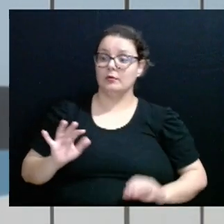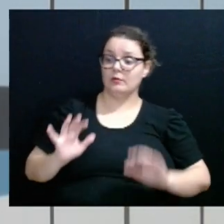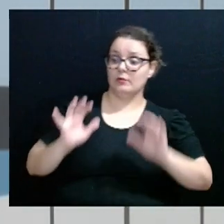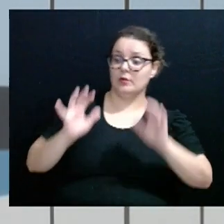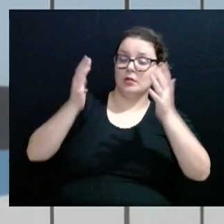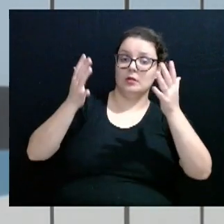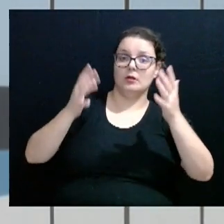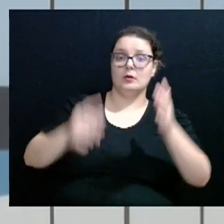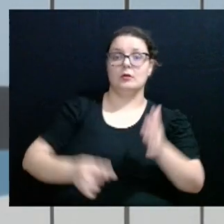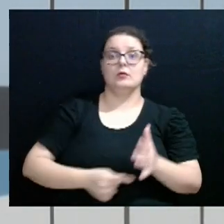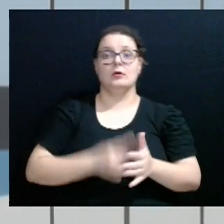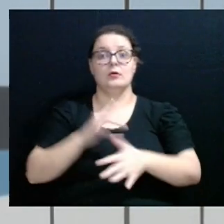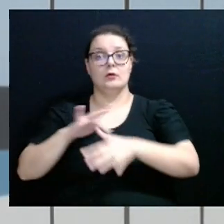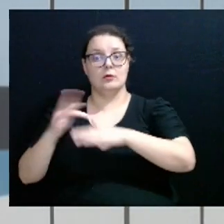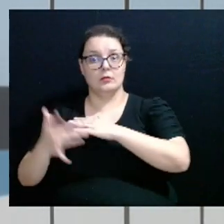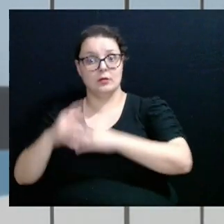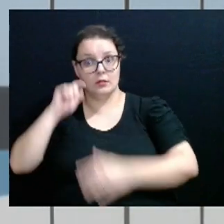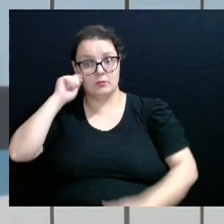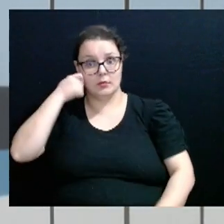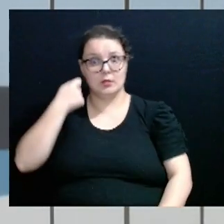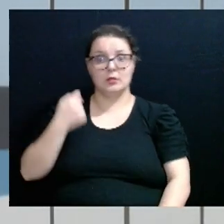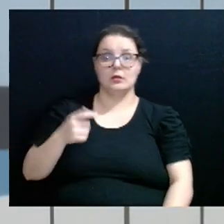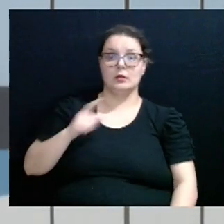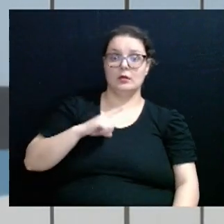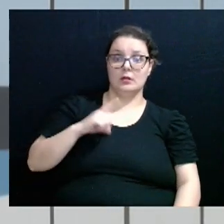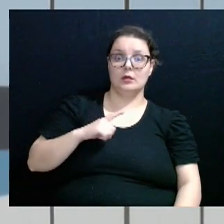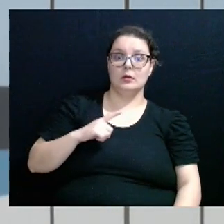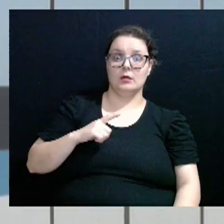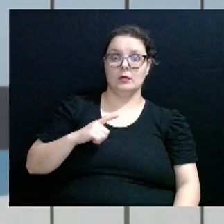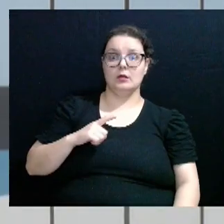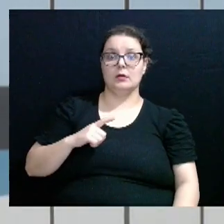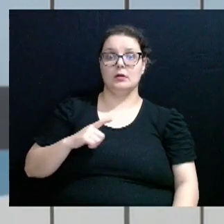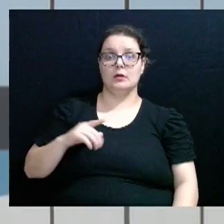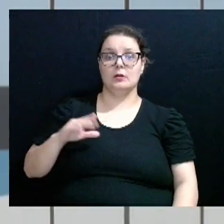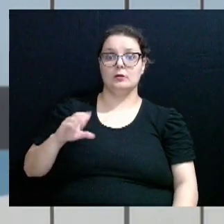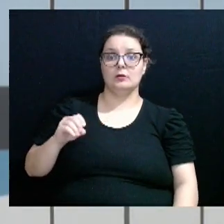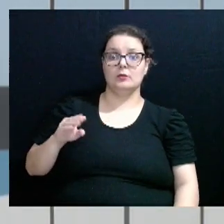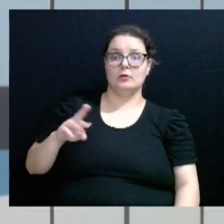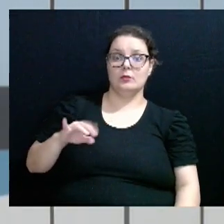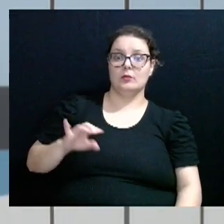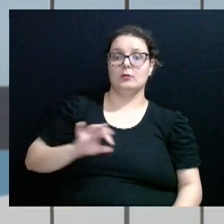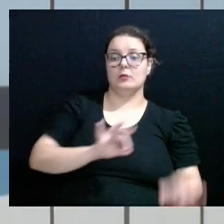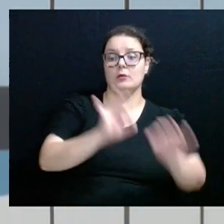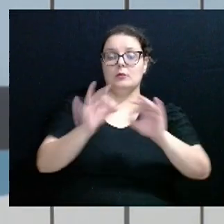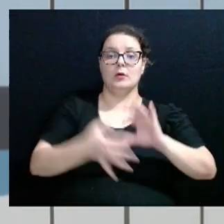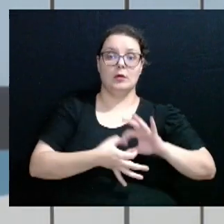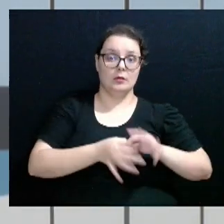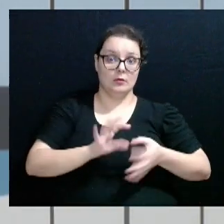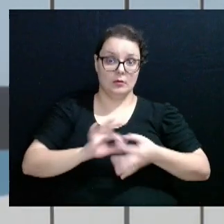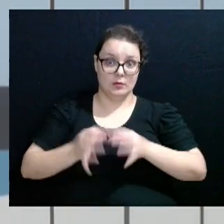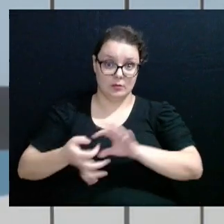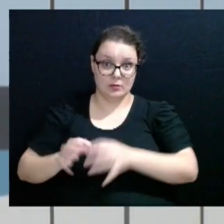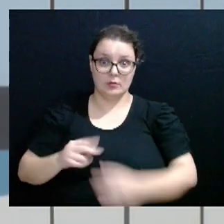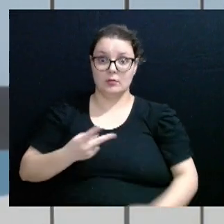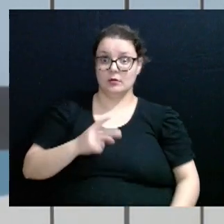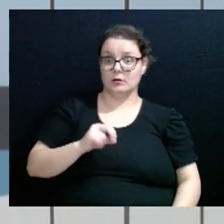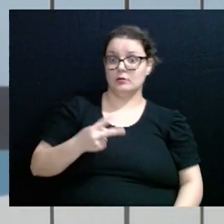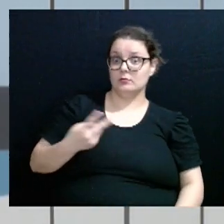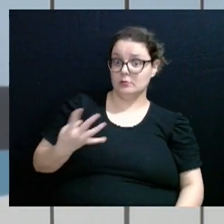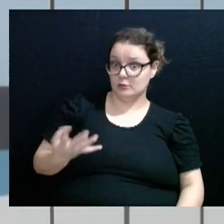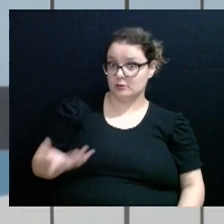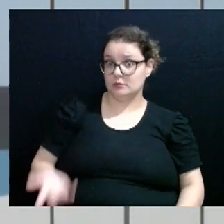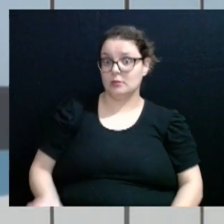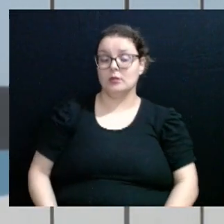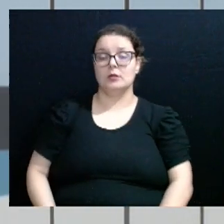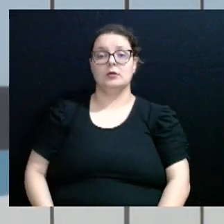mídia negra credenciada do COI e do COB a cobrir uma Olimpíada em 2024. A